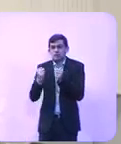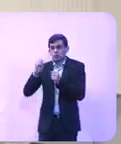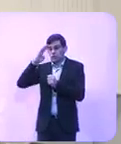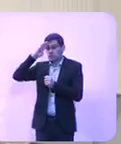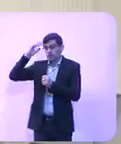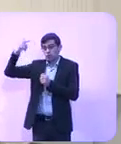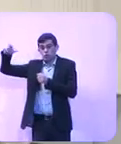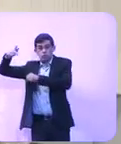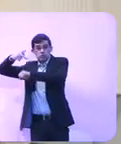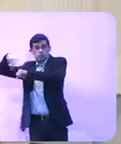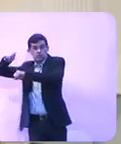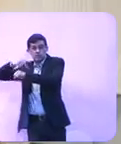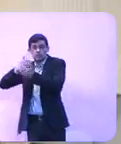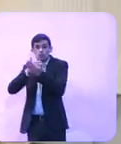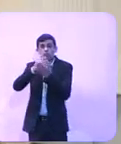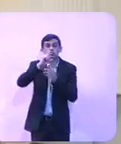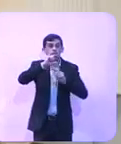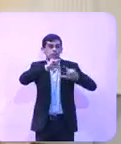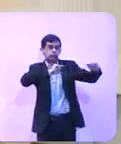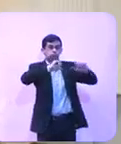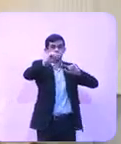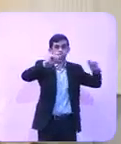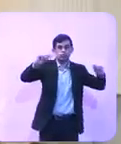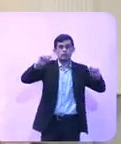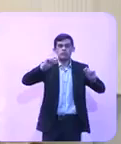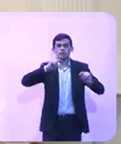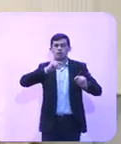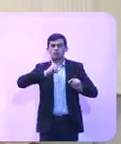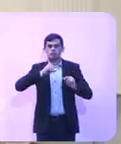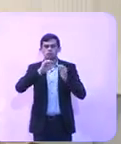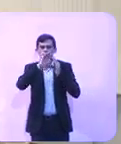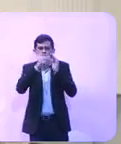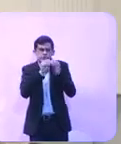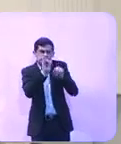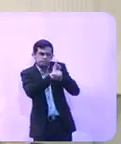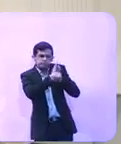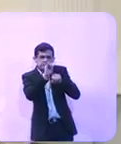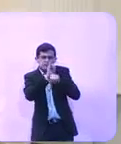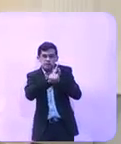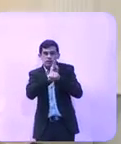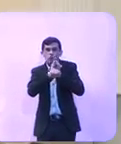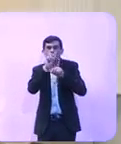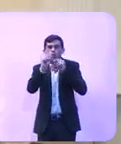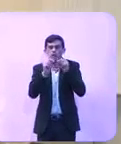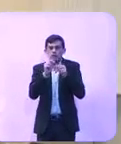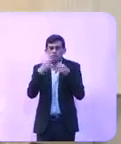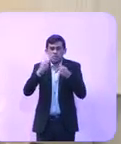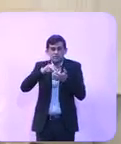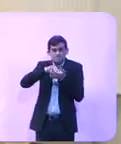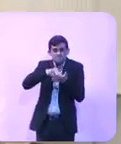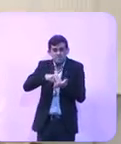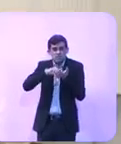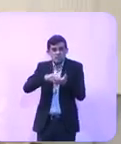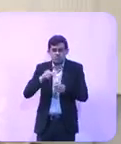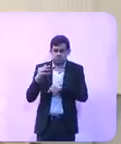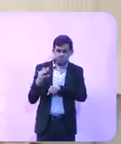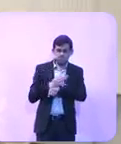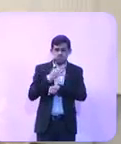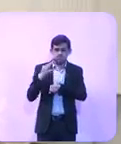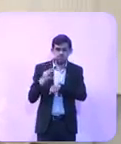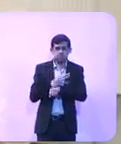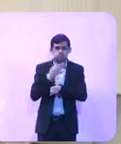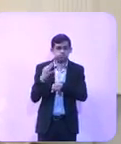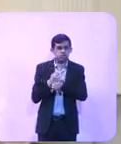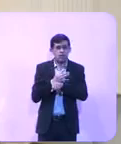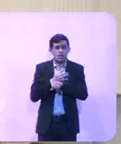britânico e começam a fugir. E eles tinham toda uma estratégia em que as milícias tinham que resistir um determinado tempo para que